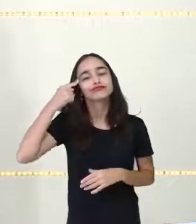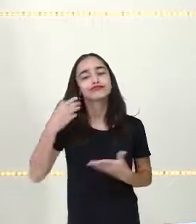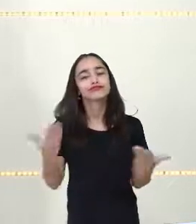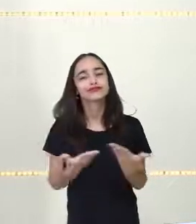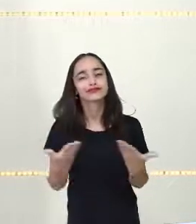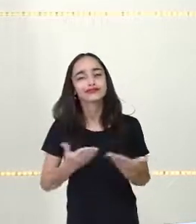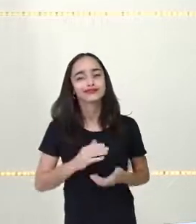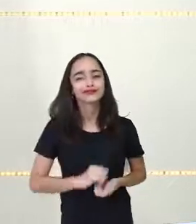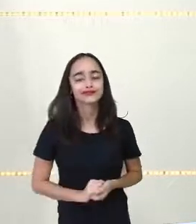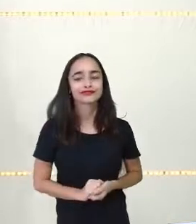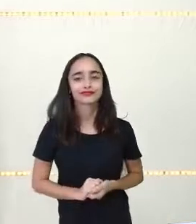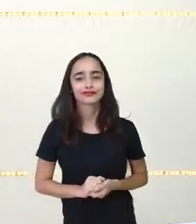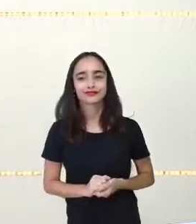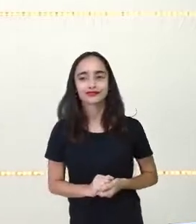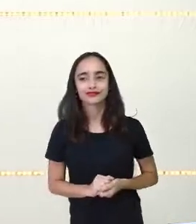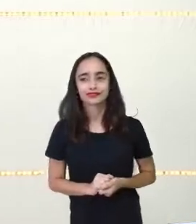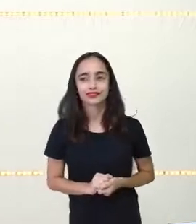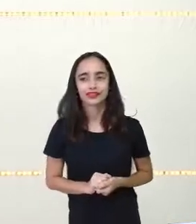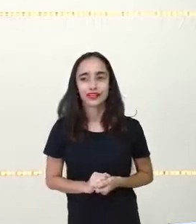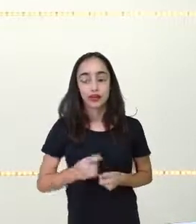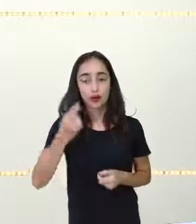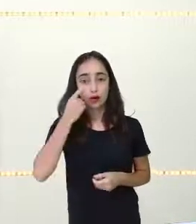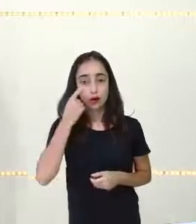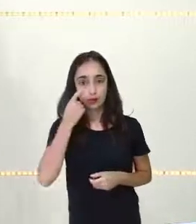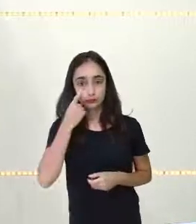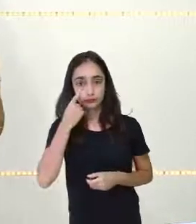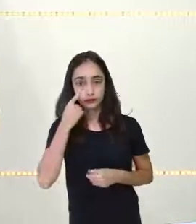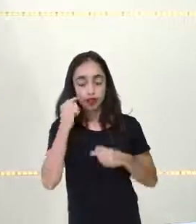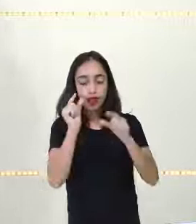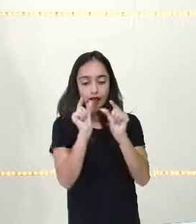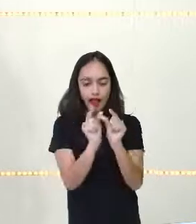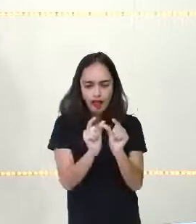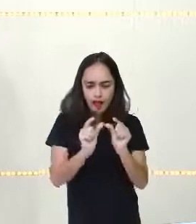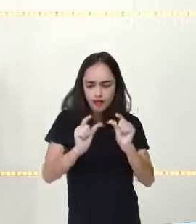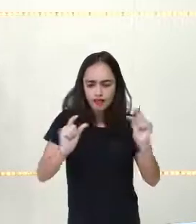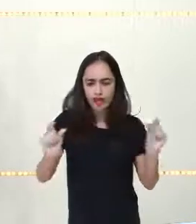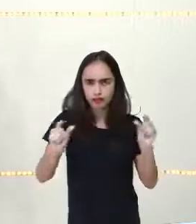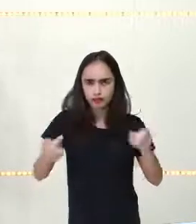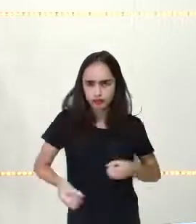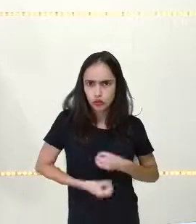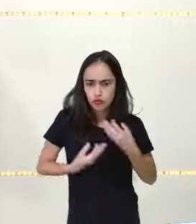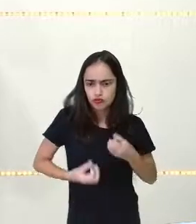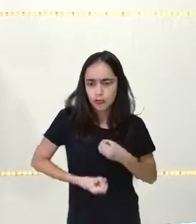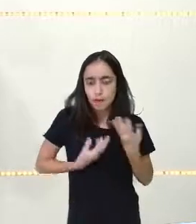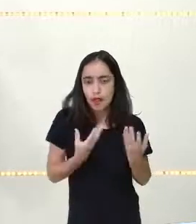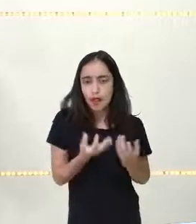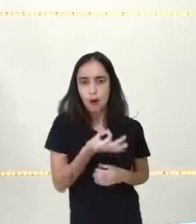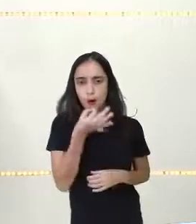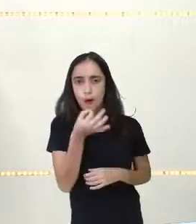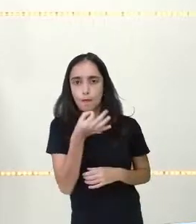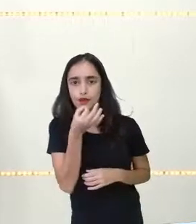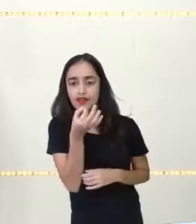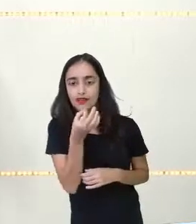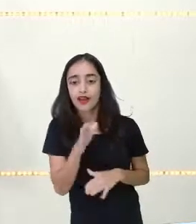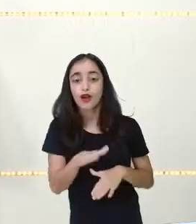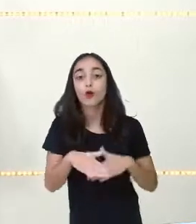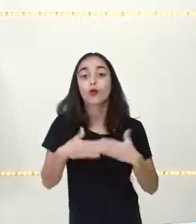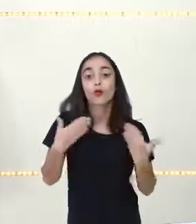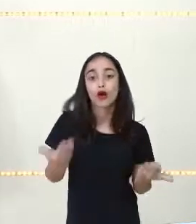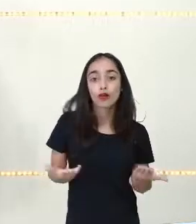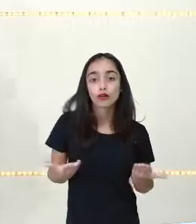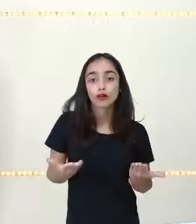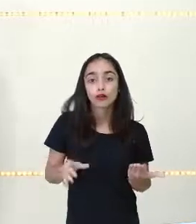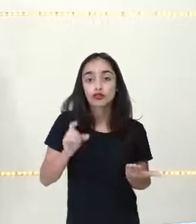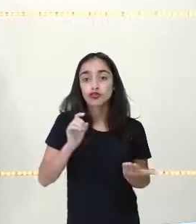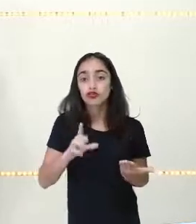ó a frase que expressa uma opinião é a pergunta está no singular então apenas